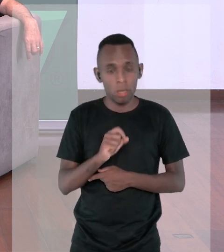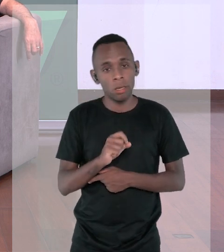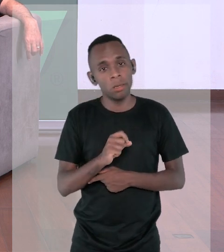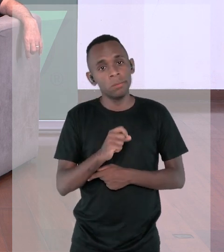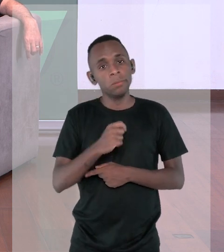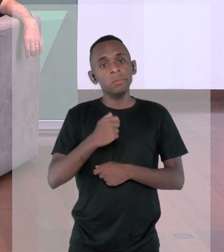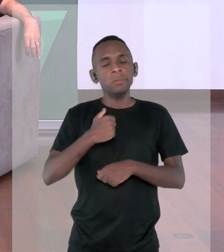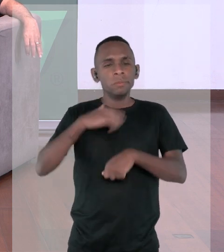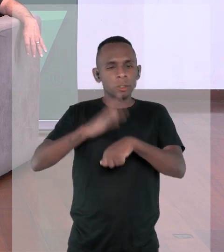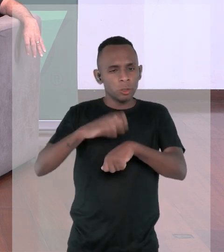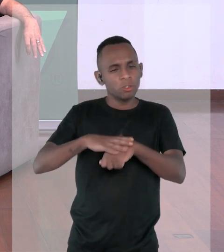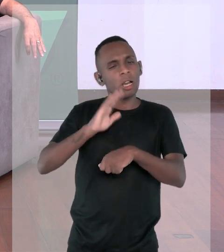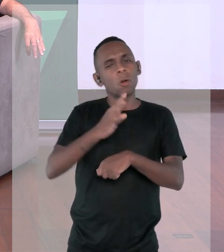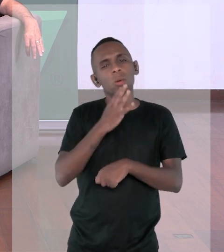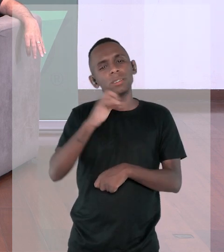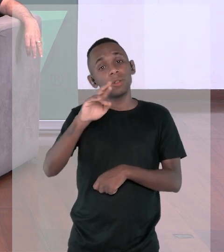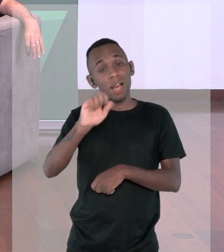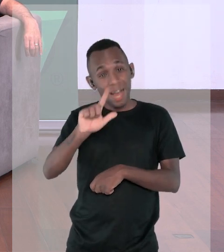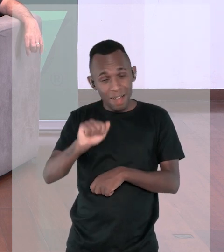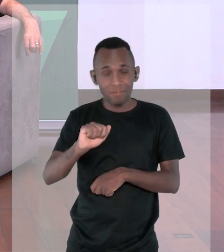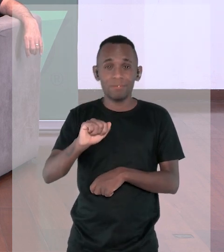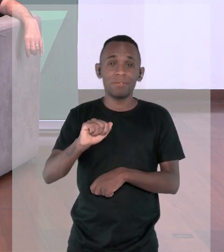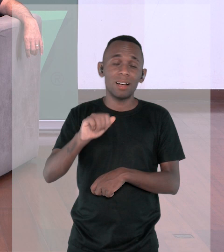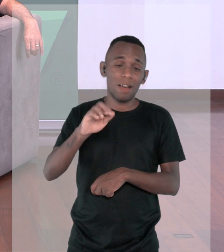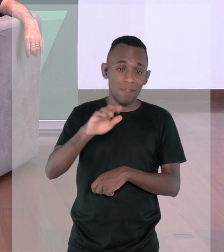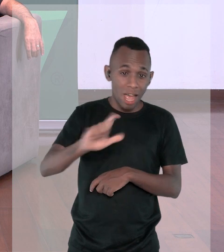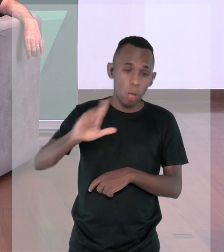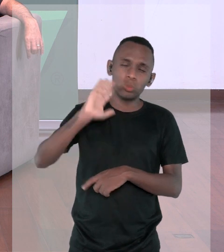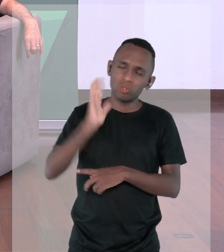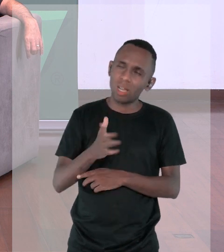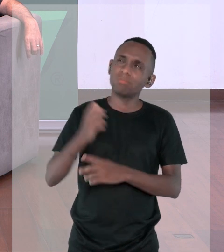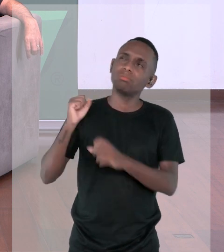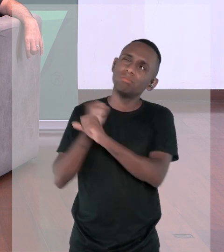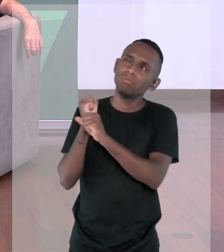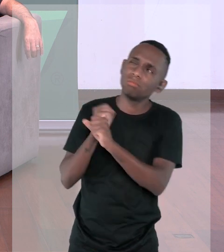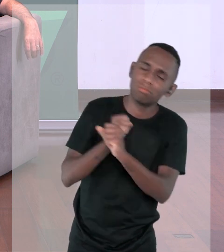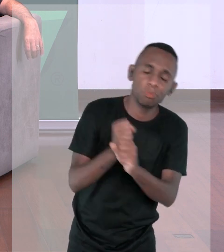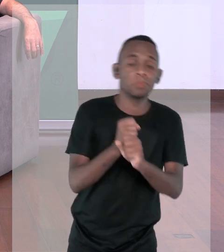eu conheço o Rafa há muitos anos e sou, desde a primeira vista, um